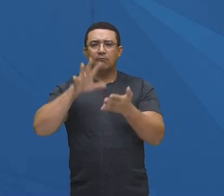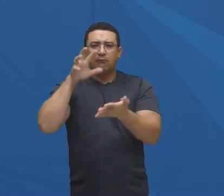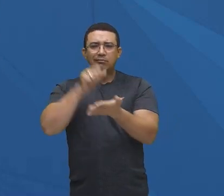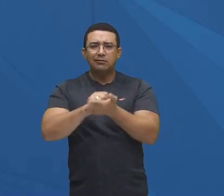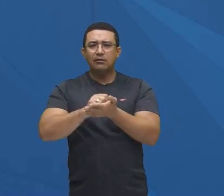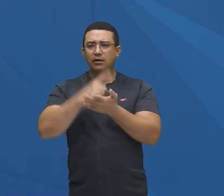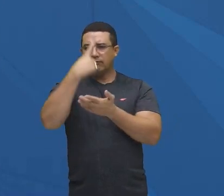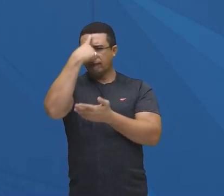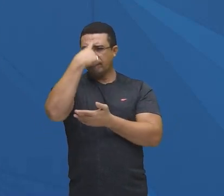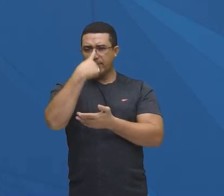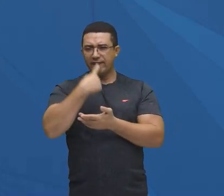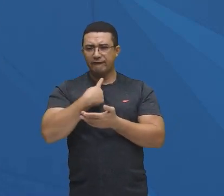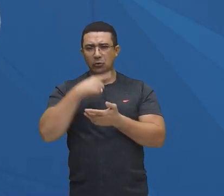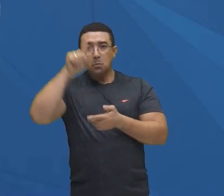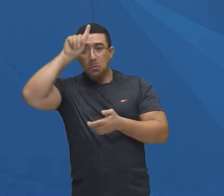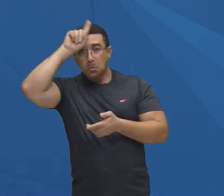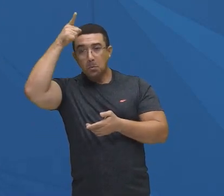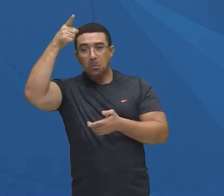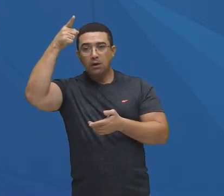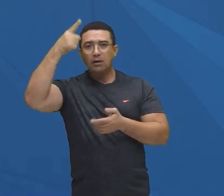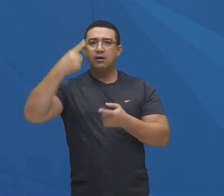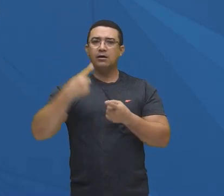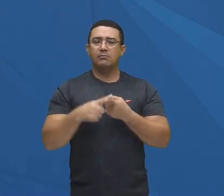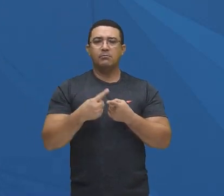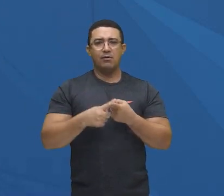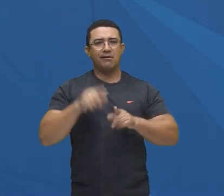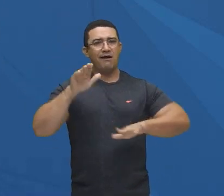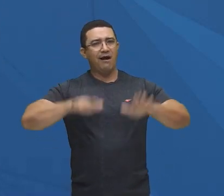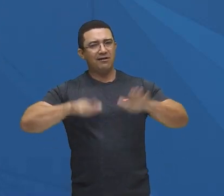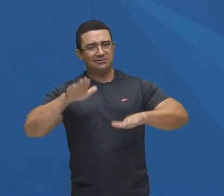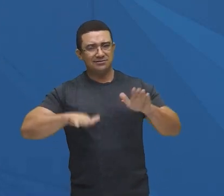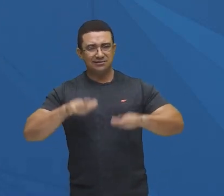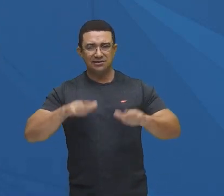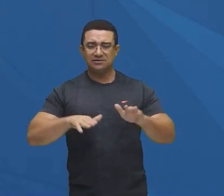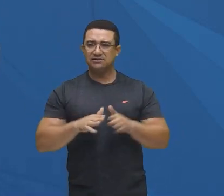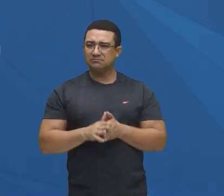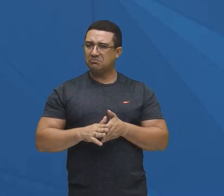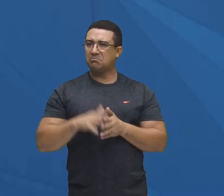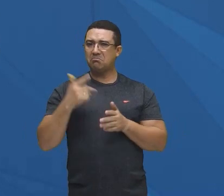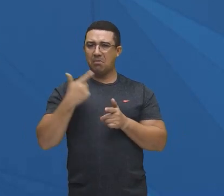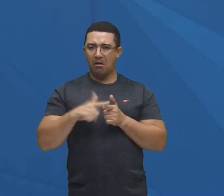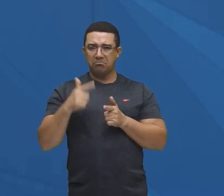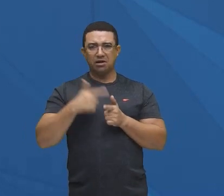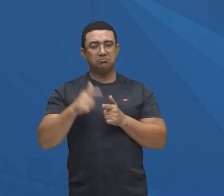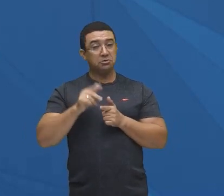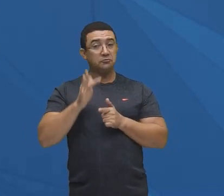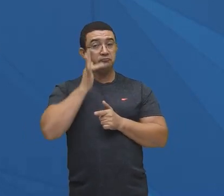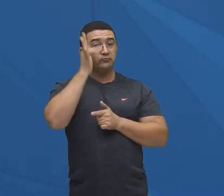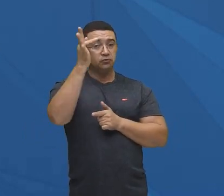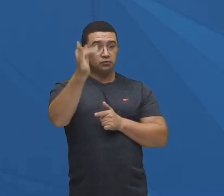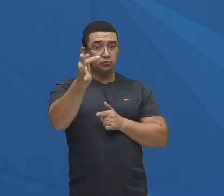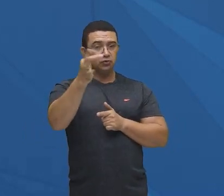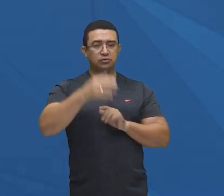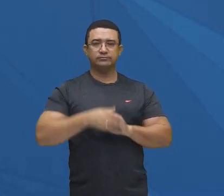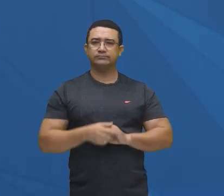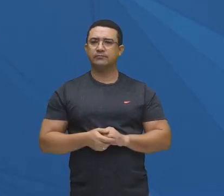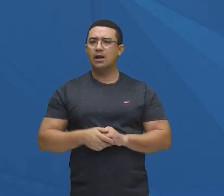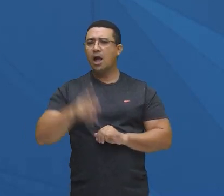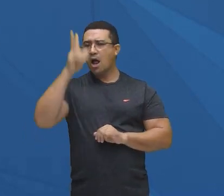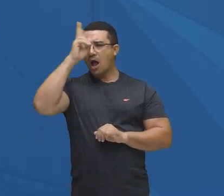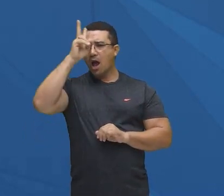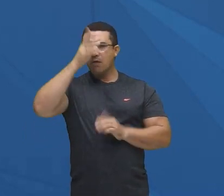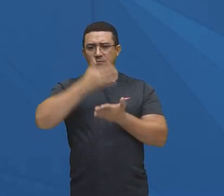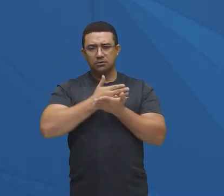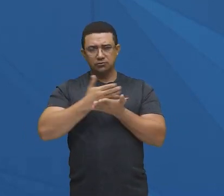essa exposição, ela muitas vezes pode trazer algum prejuízo, uma vez que lembra que no início da aula a gente falou